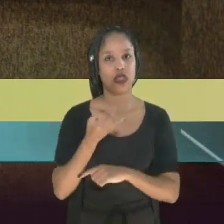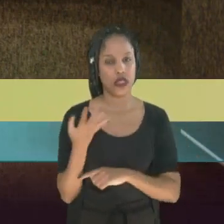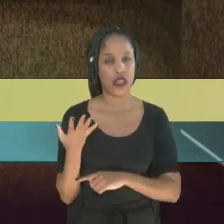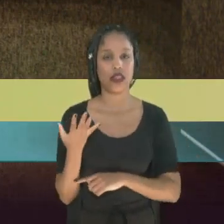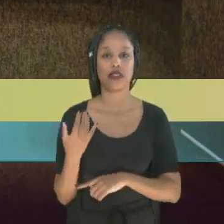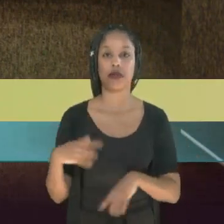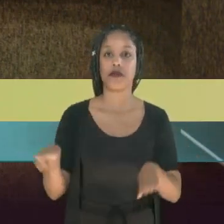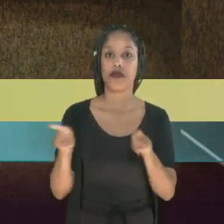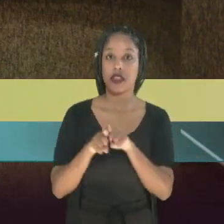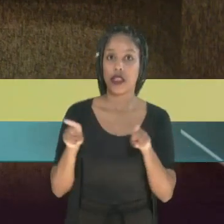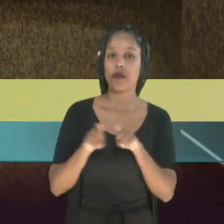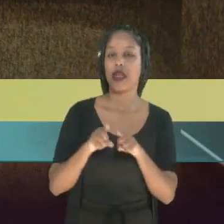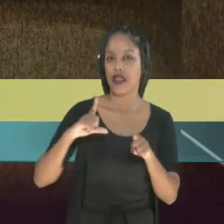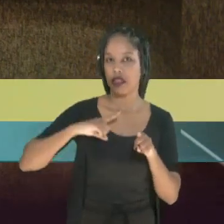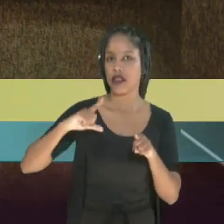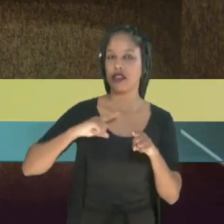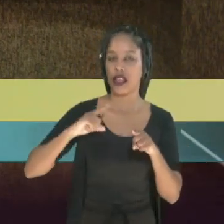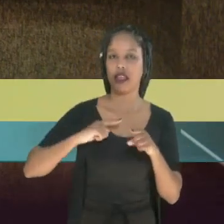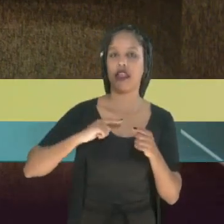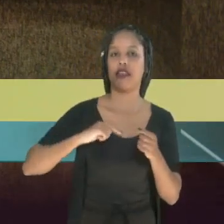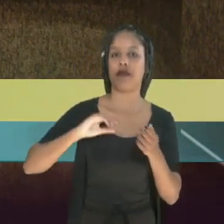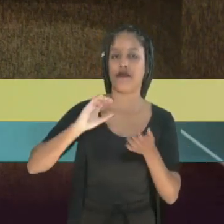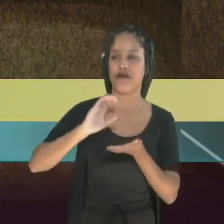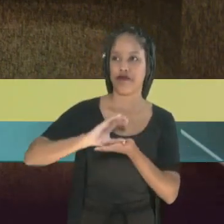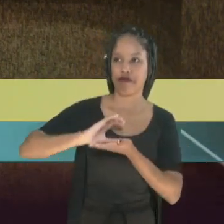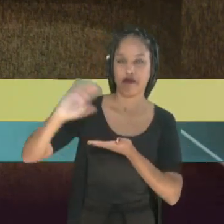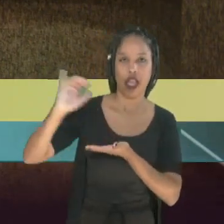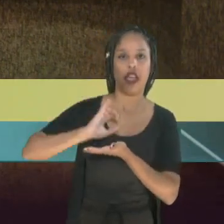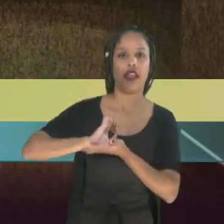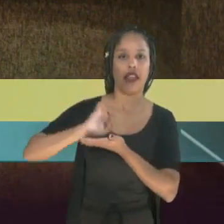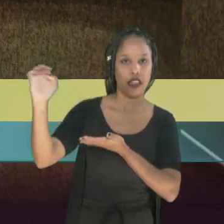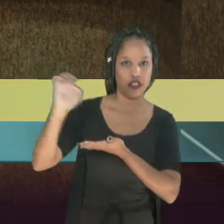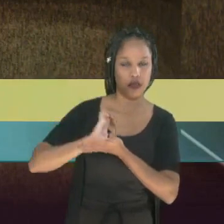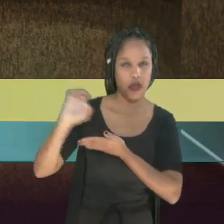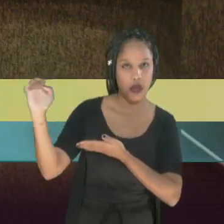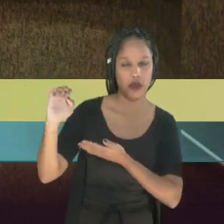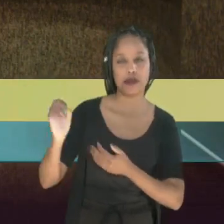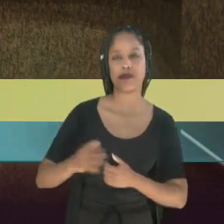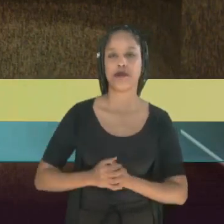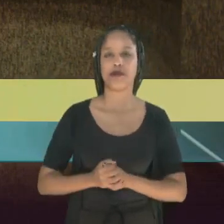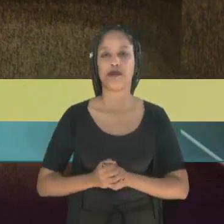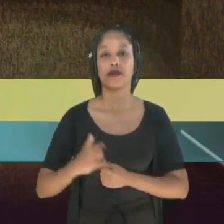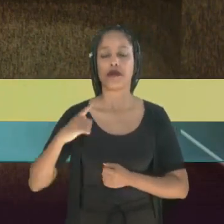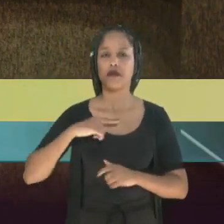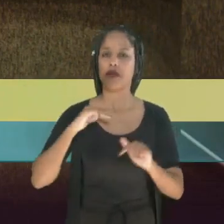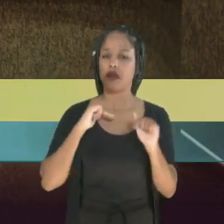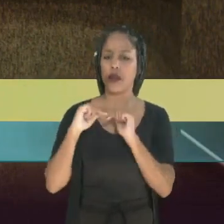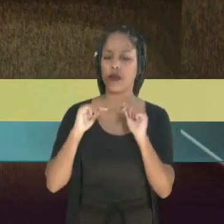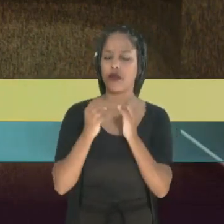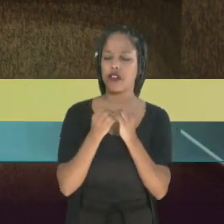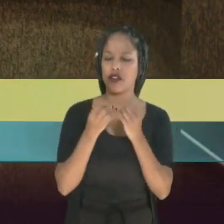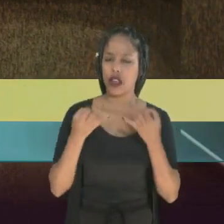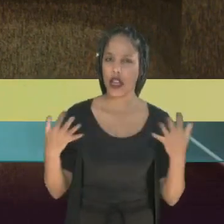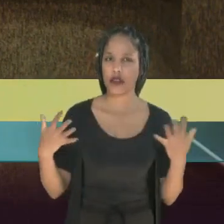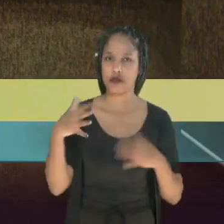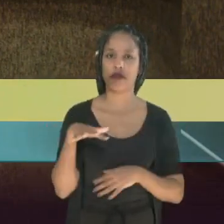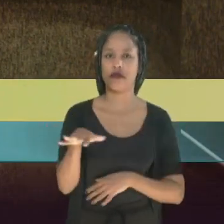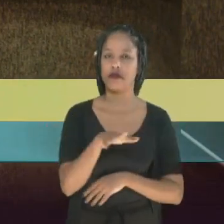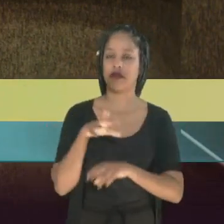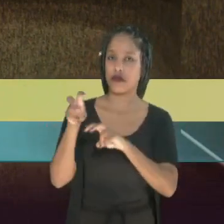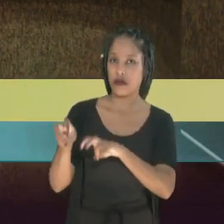inclusive que vai para a exportação de mel. Nós temos vários trabalhadores, agricultores,